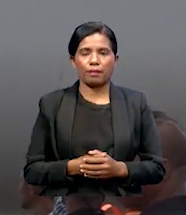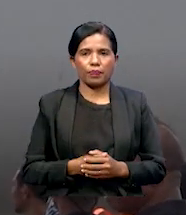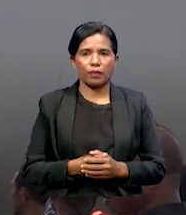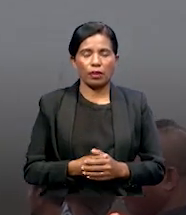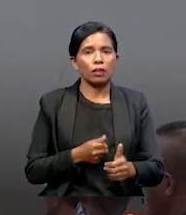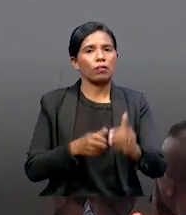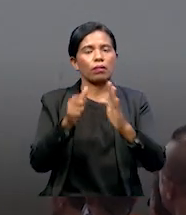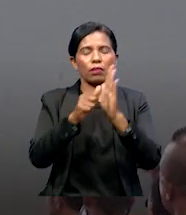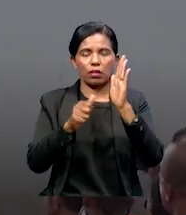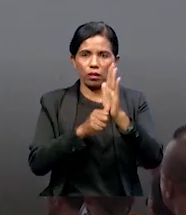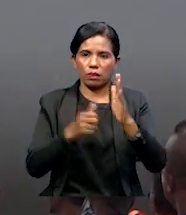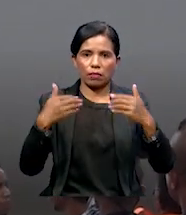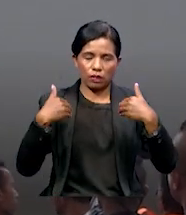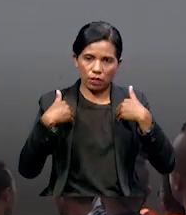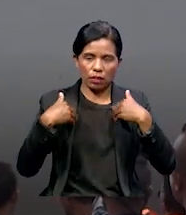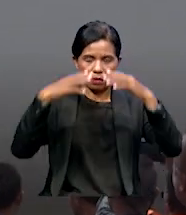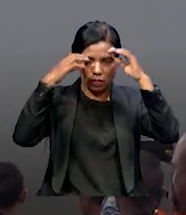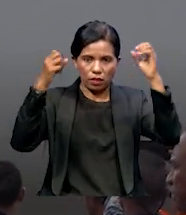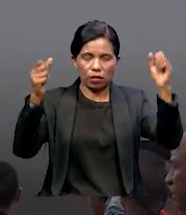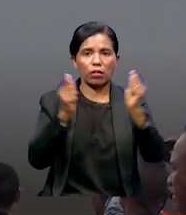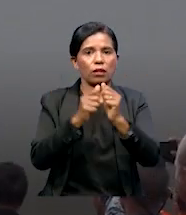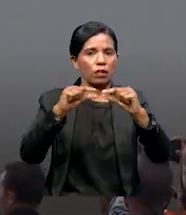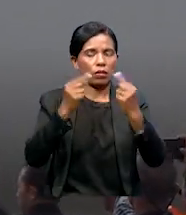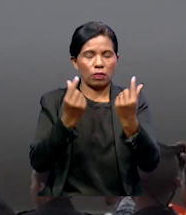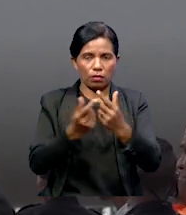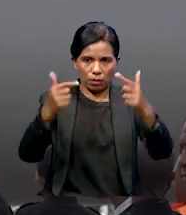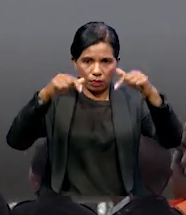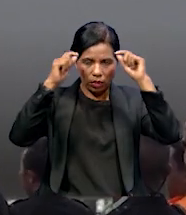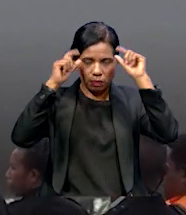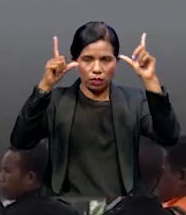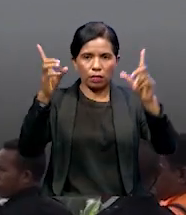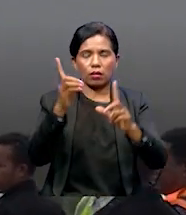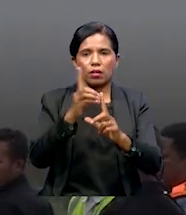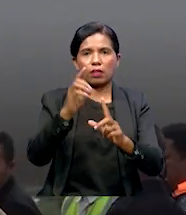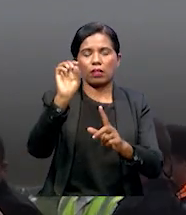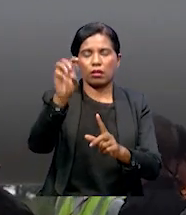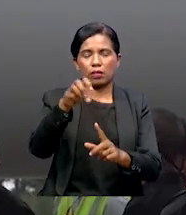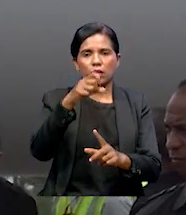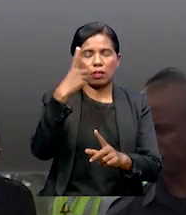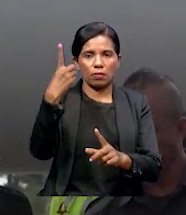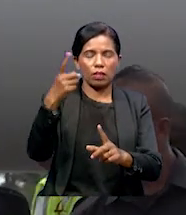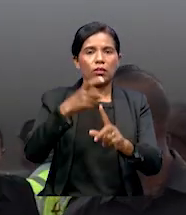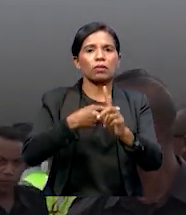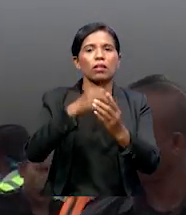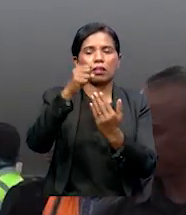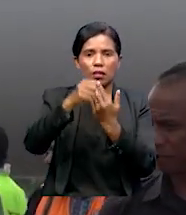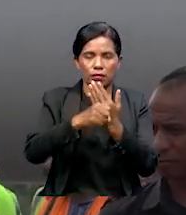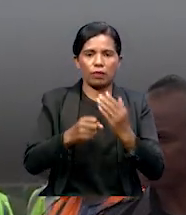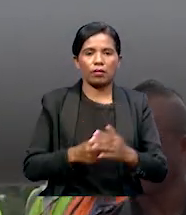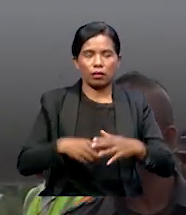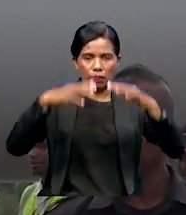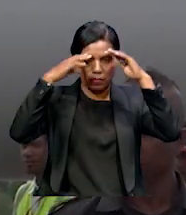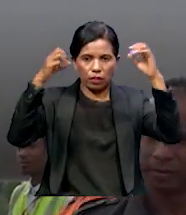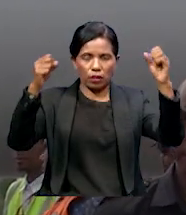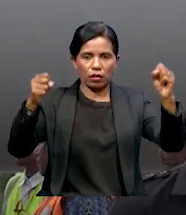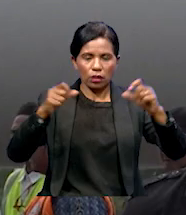tira agenda nebe maquia, Presidente da República ou equipa se fila mai Timor-Leste e Loron San Lursing Ida fulan setembro nem. Presidente da